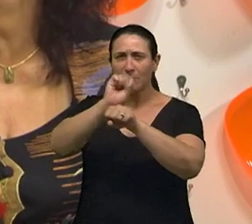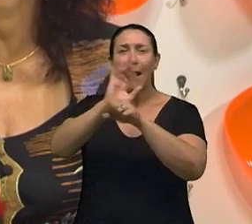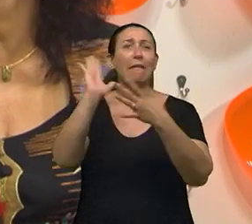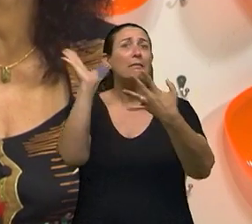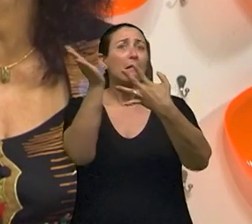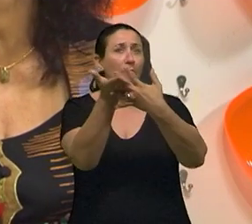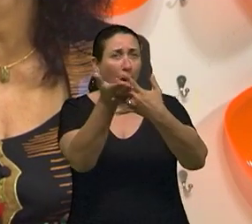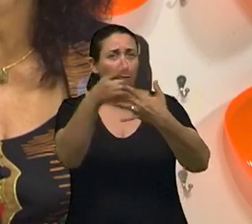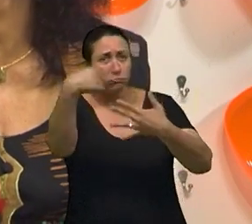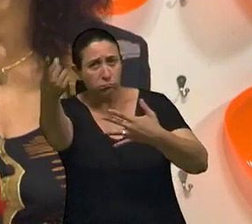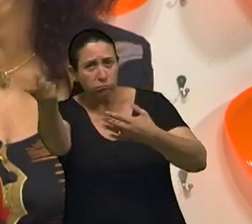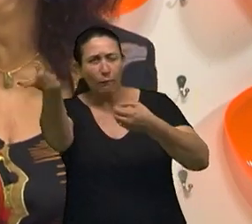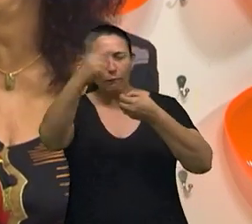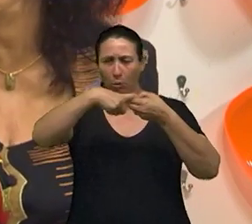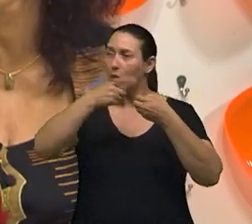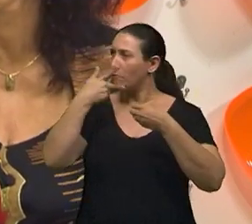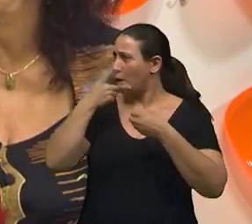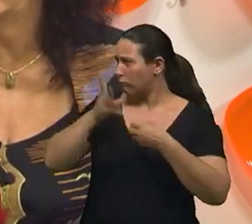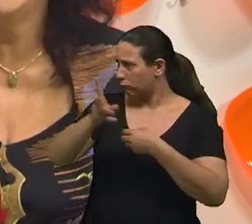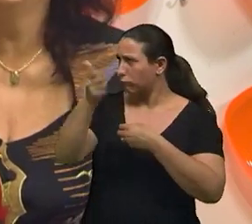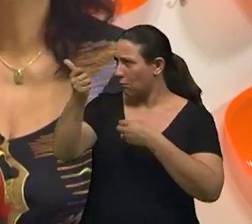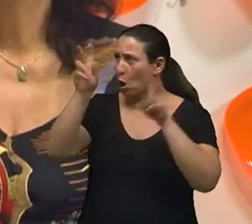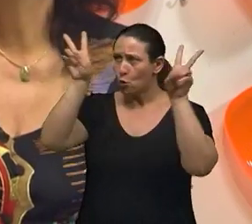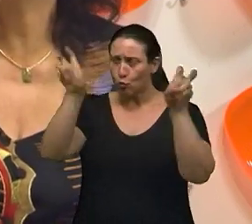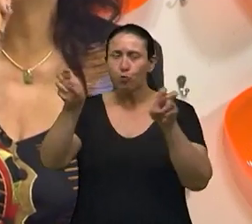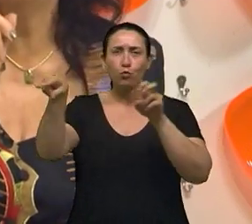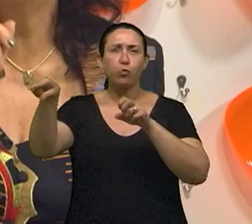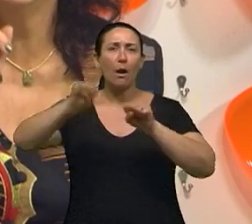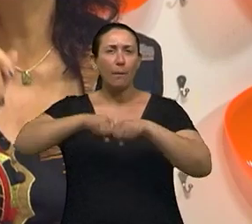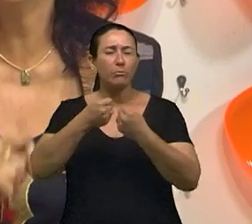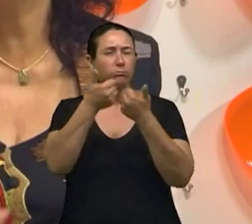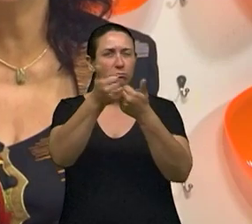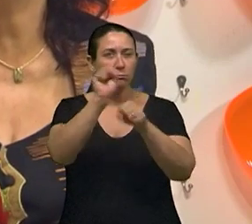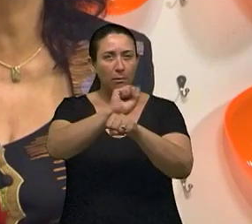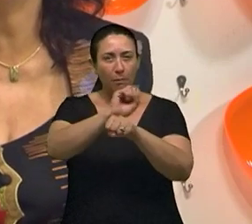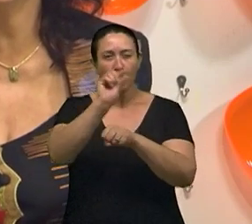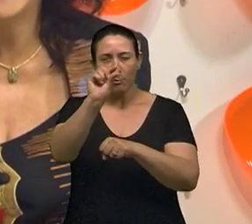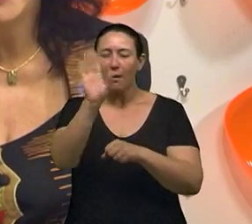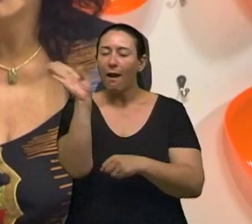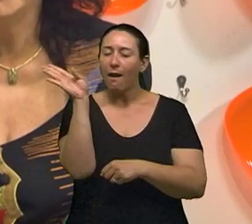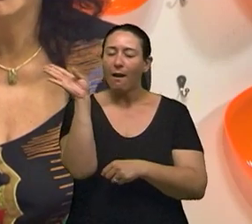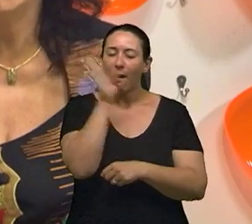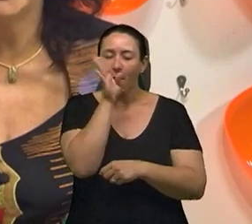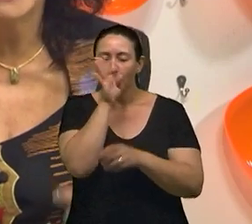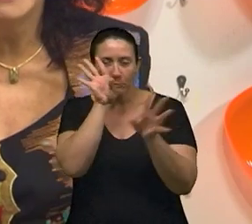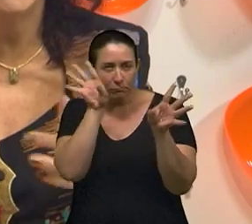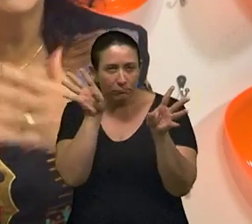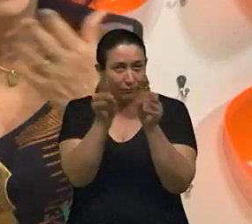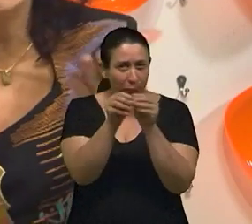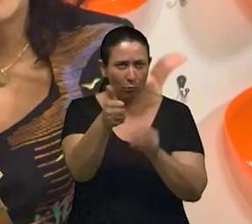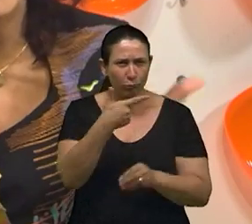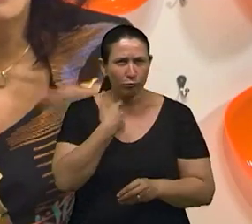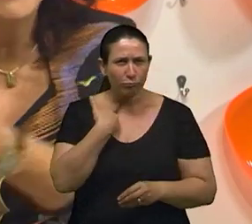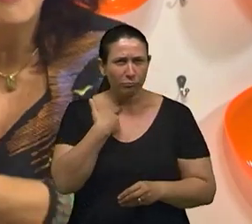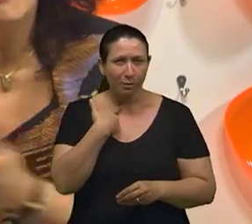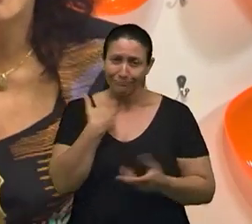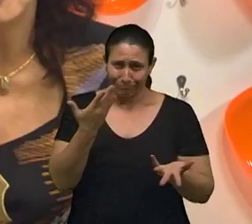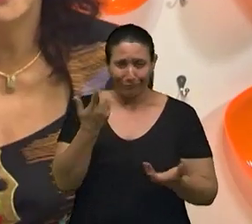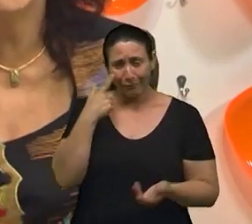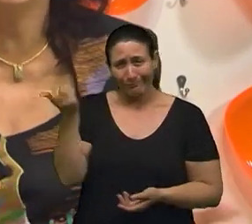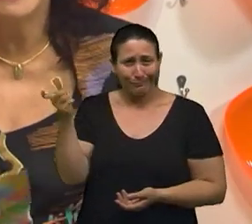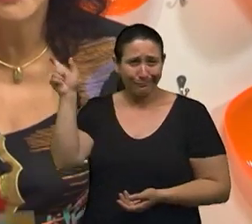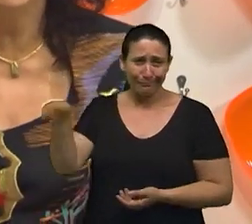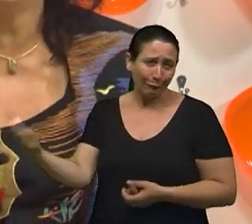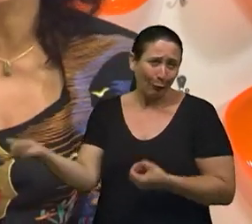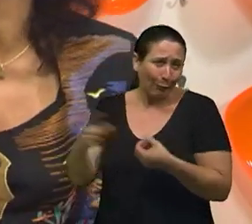voltamos e começamos com fratura de quadril ok nós já voltamos o nosso intervalo é bastante curto gostaram vocês pedem ele volta